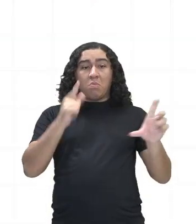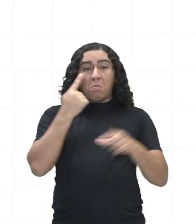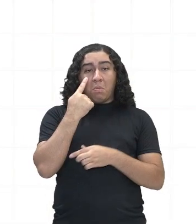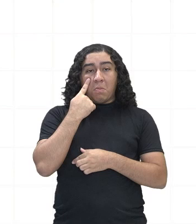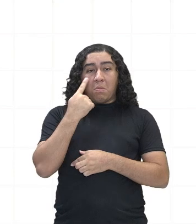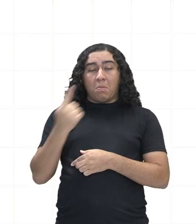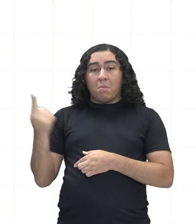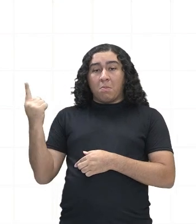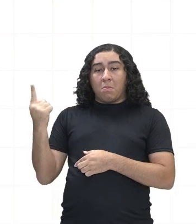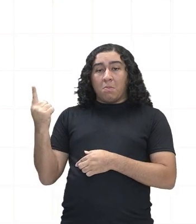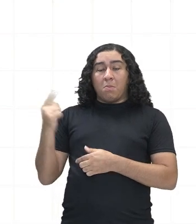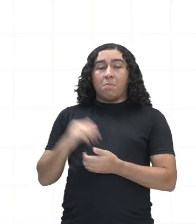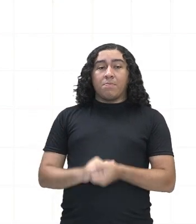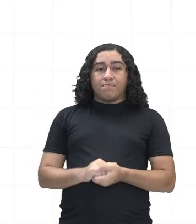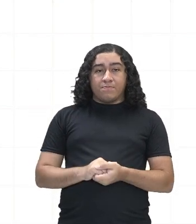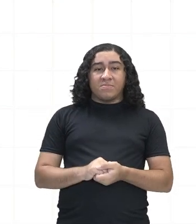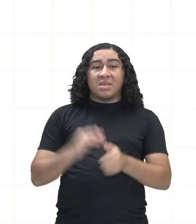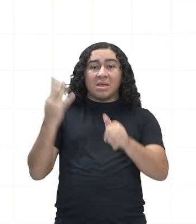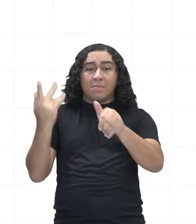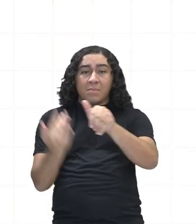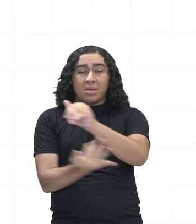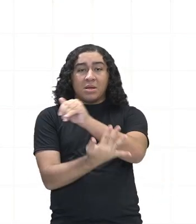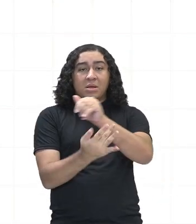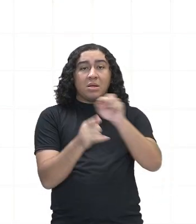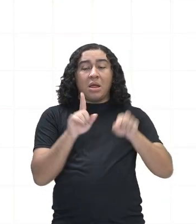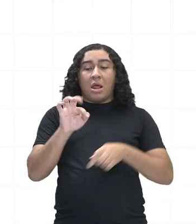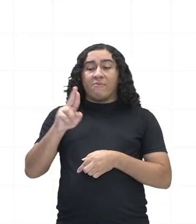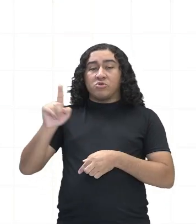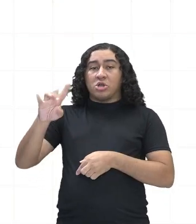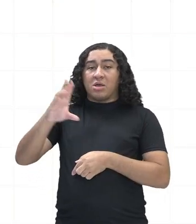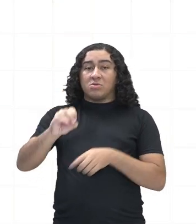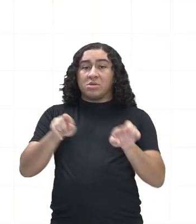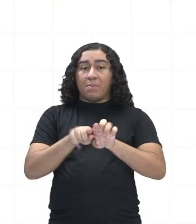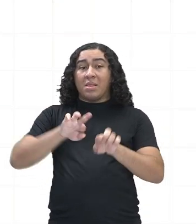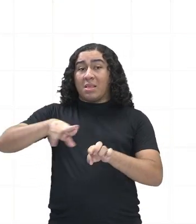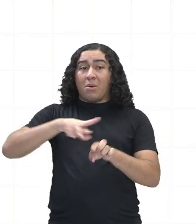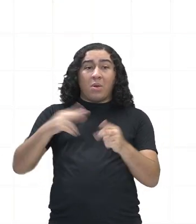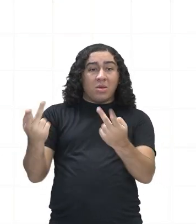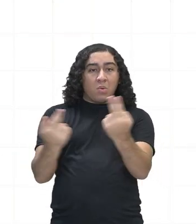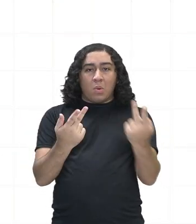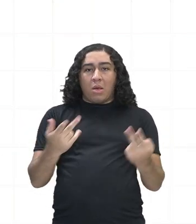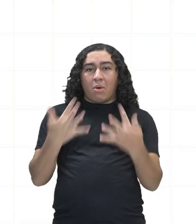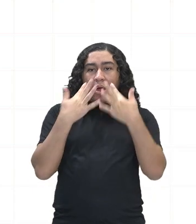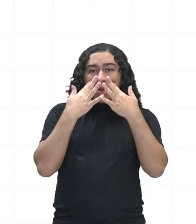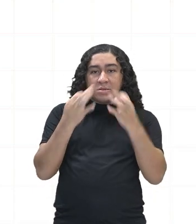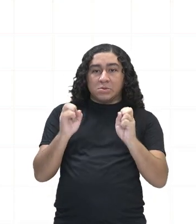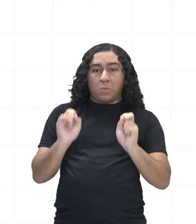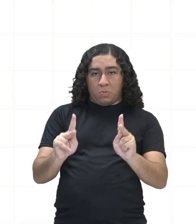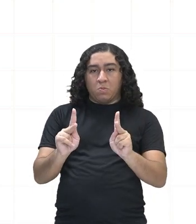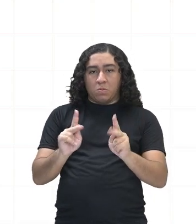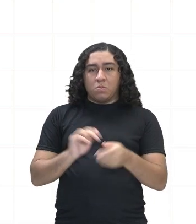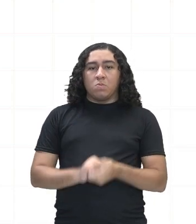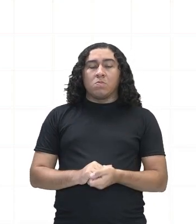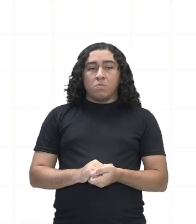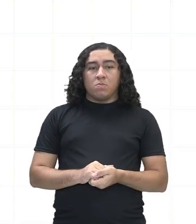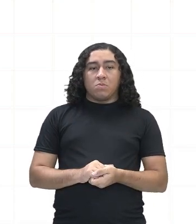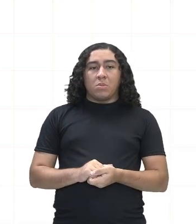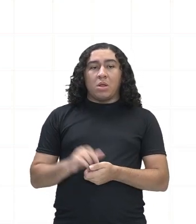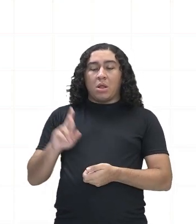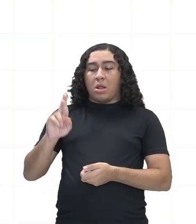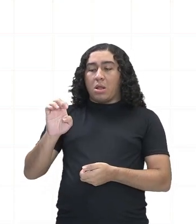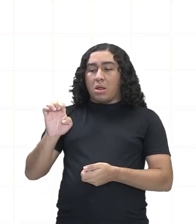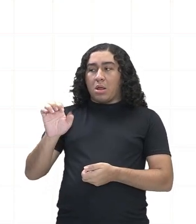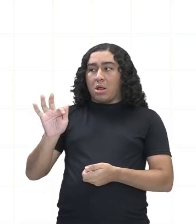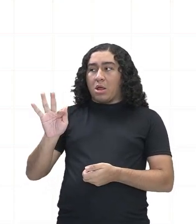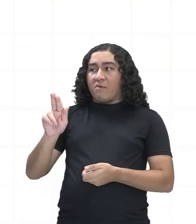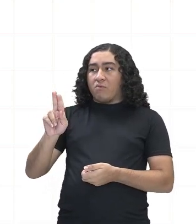termo imigrante e refugiado não são a mesma coisa. Prestem atenção, pessoal. Um refugiado é